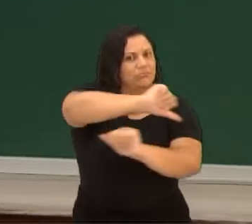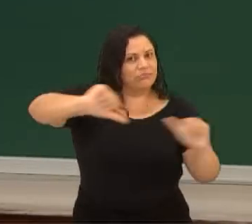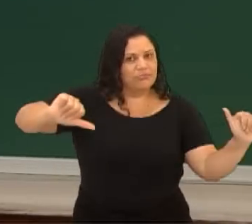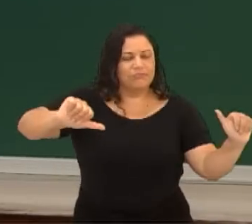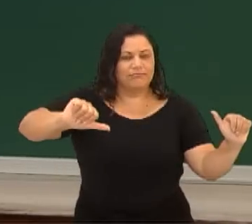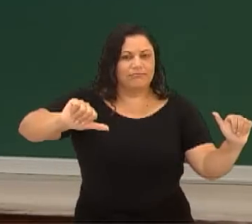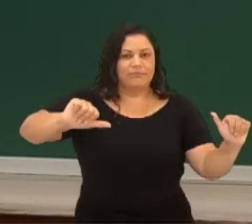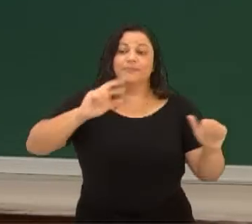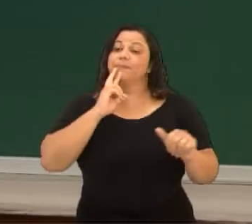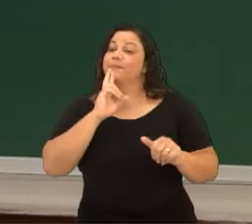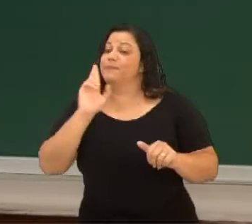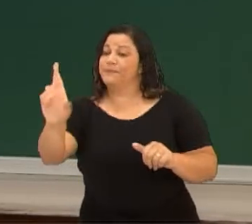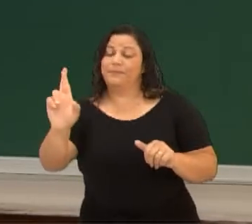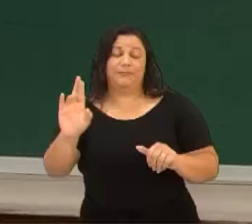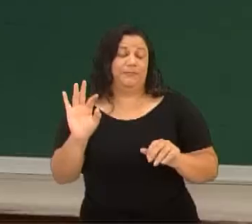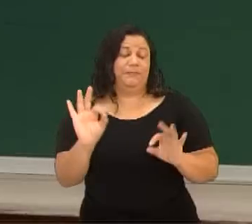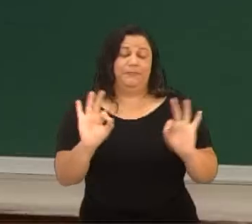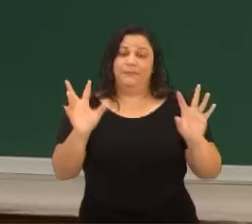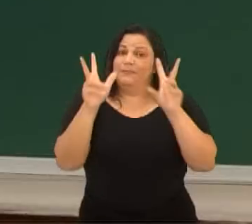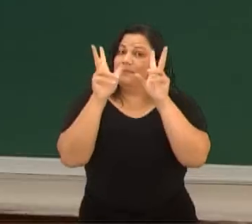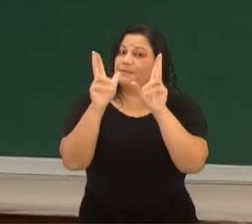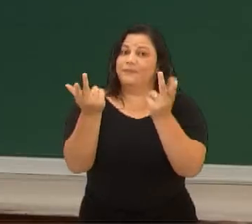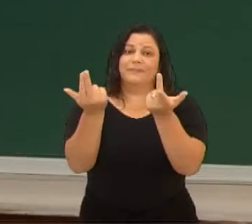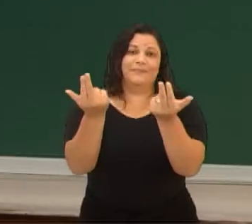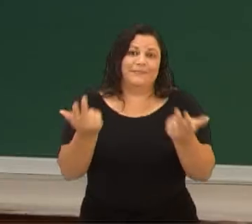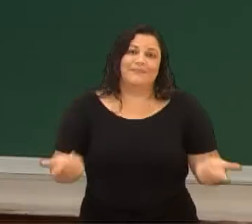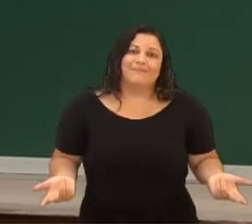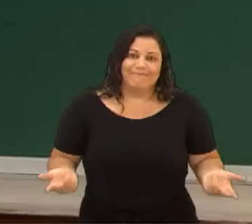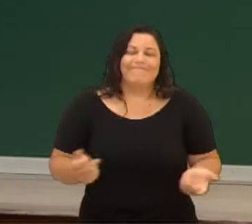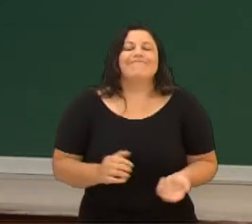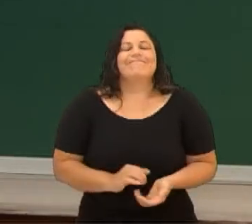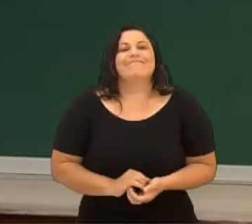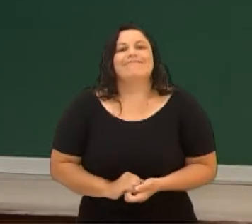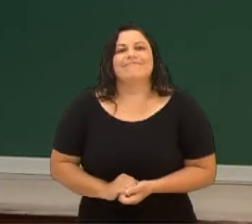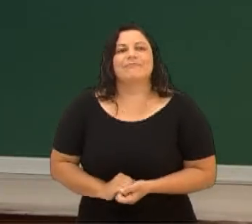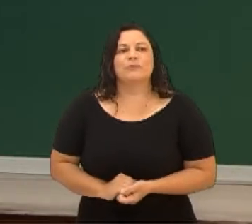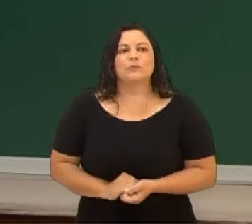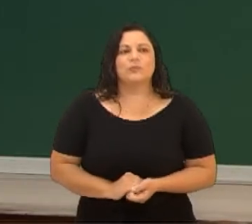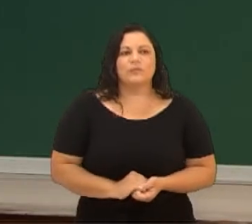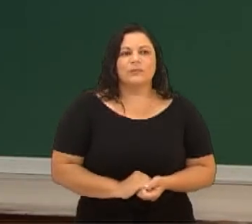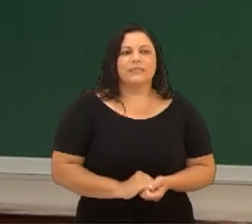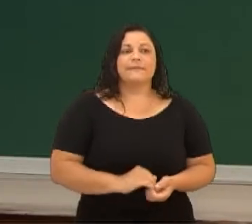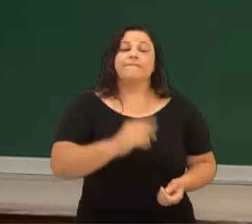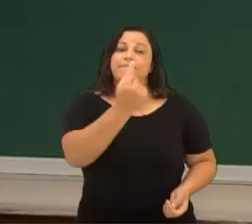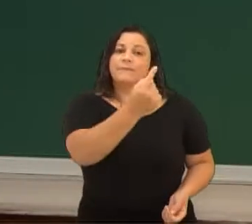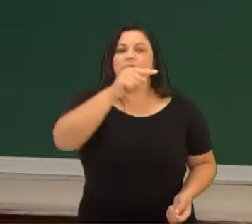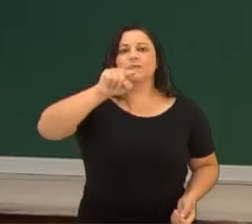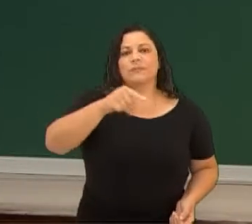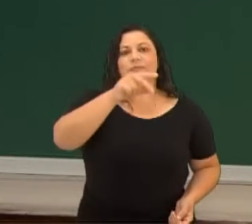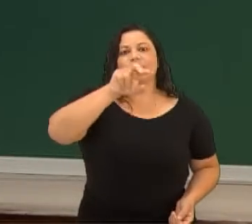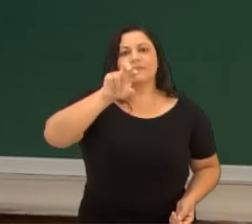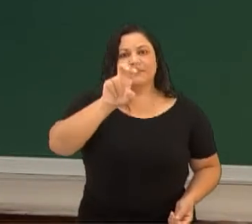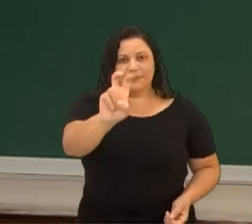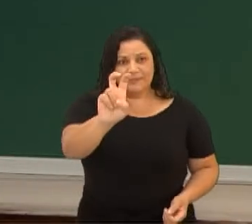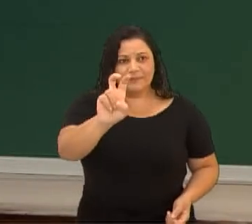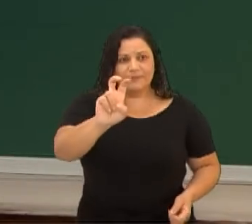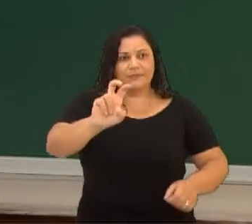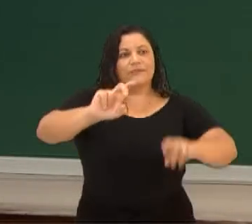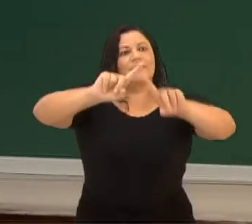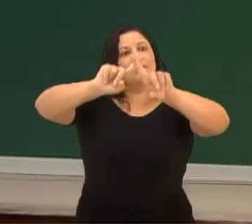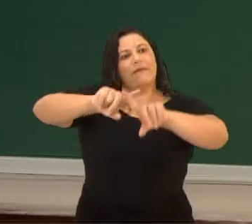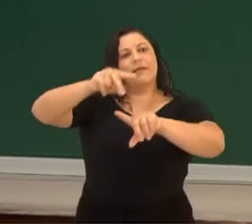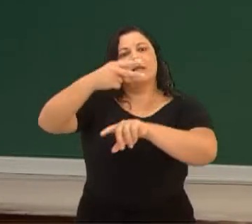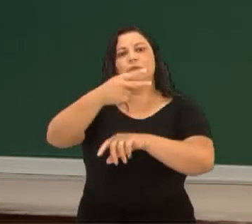que não muda o resultado. Tranquilinho? Então, quem que a gente vai ter aqui, ó? Fazendo essa multiplicação bem certinho, nós